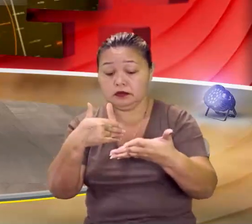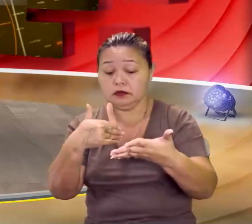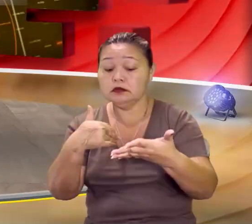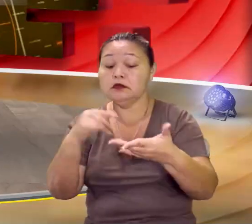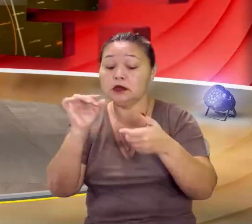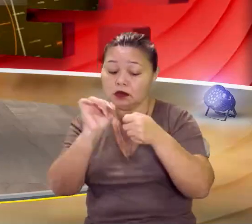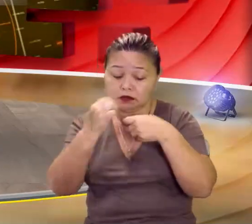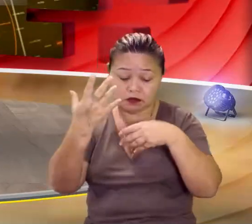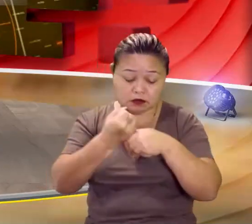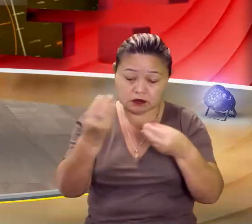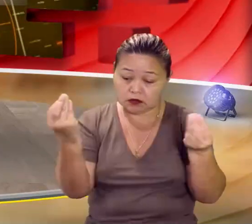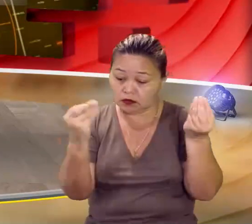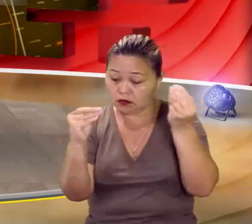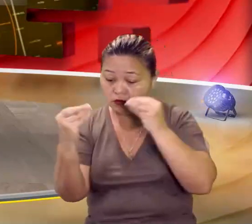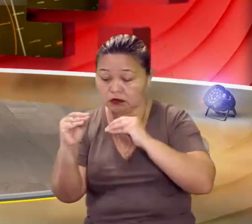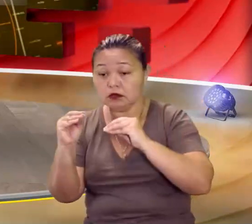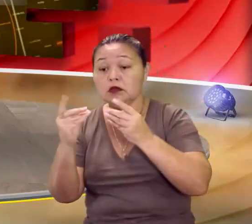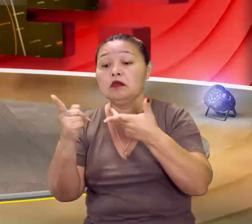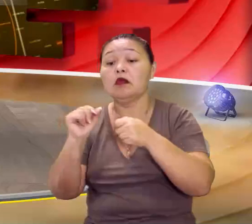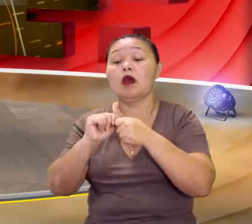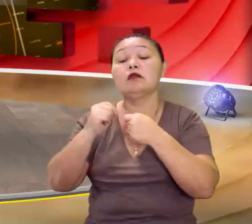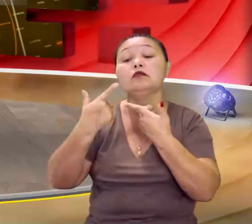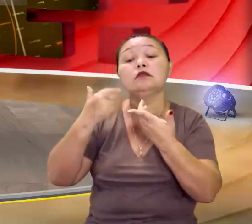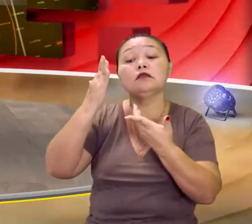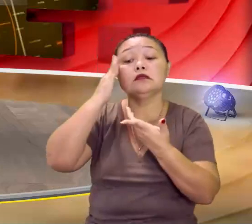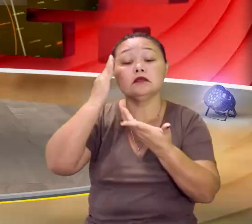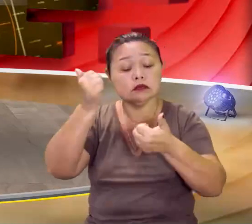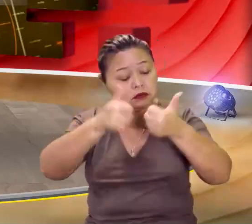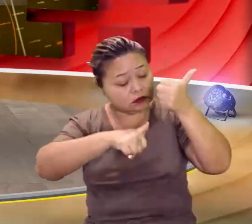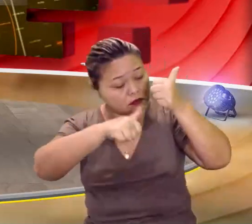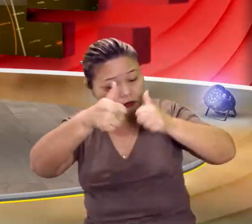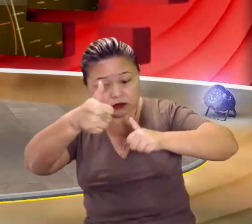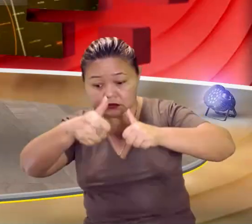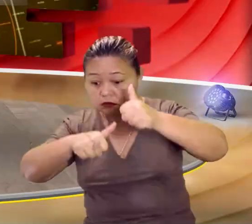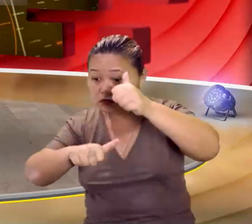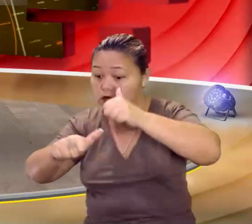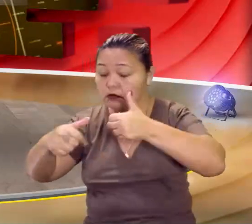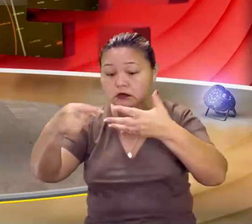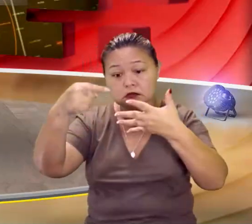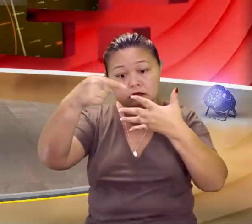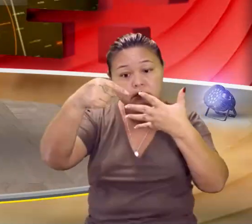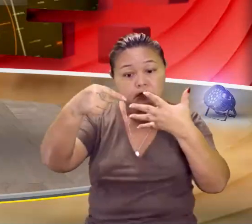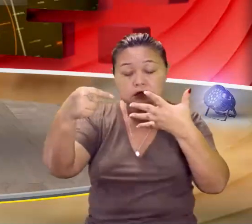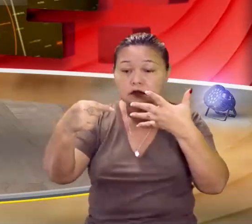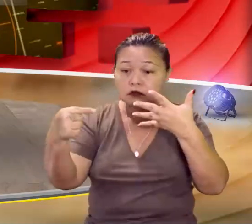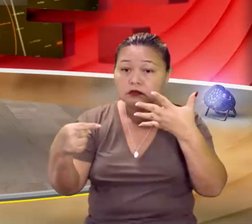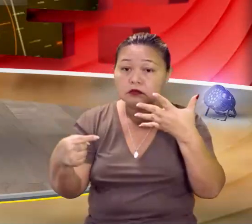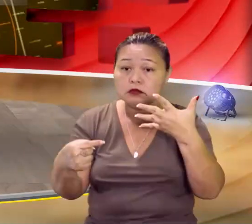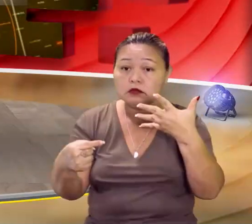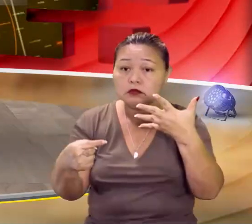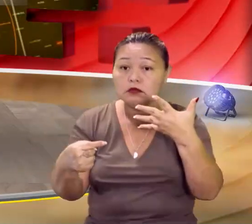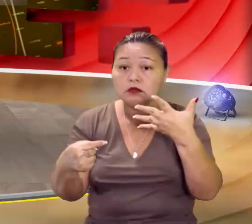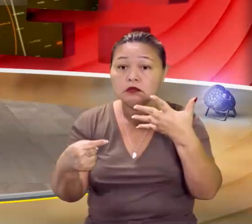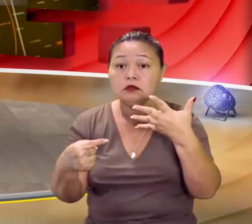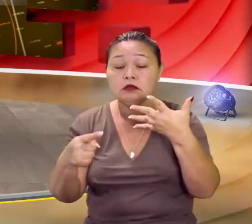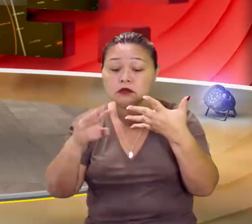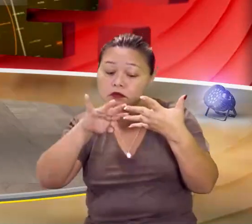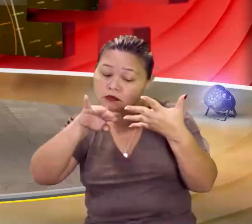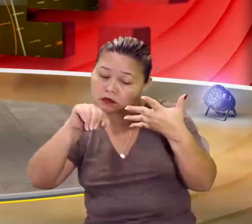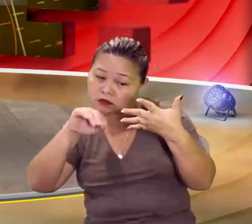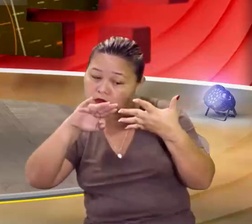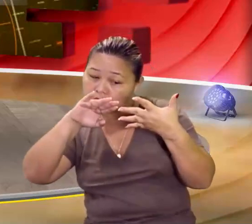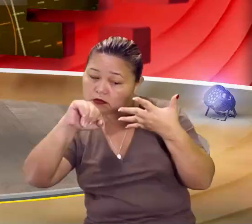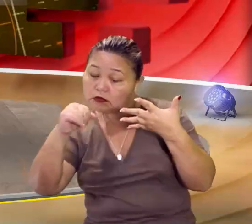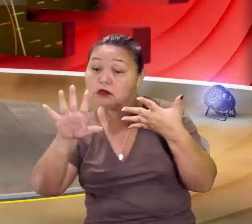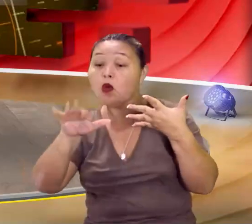fazer contas, montar tudo de esquema, saibam também analisar os itens e através dos distratores, né,